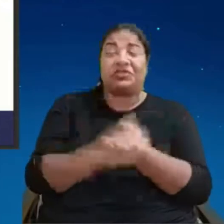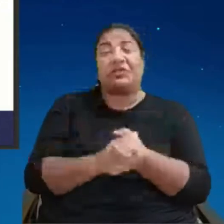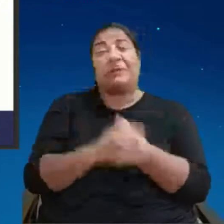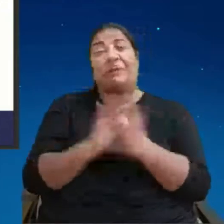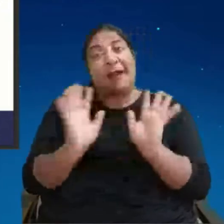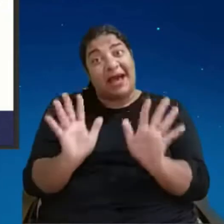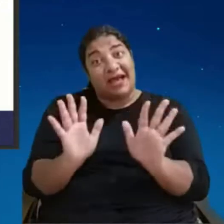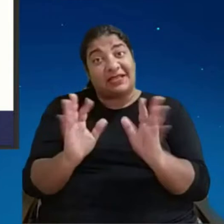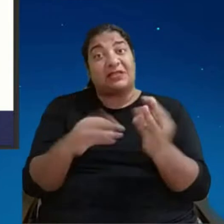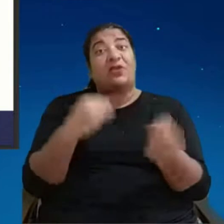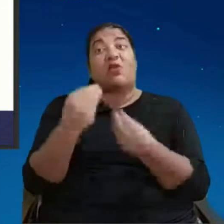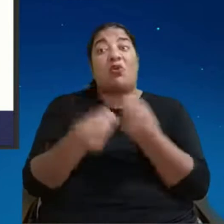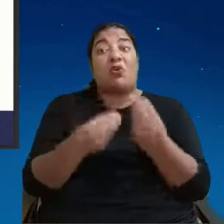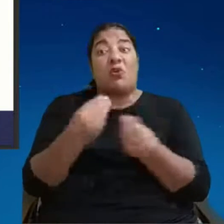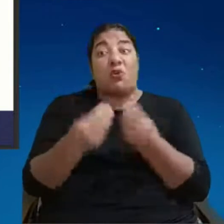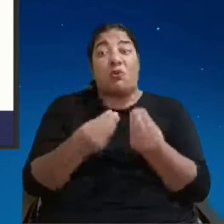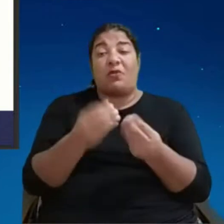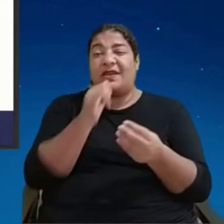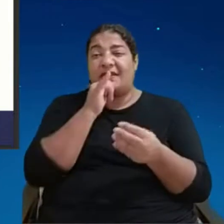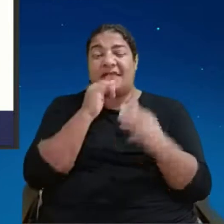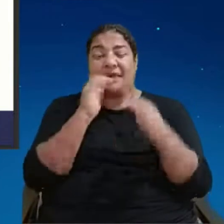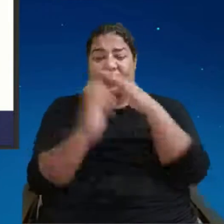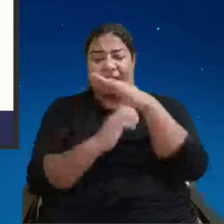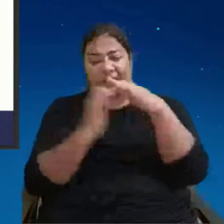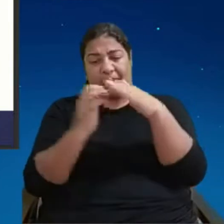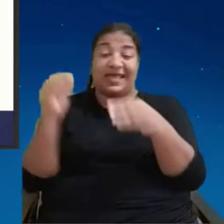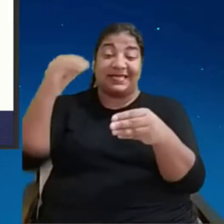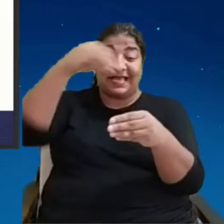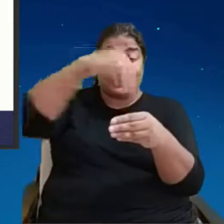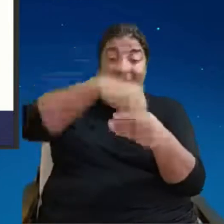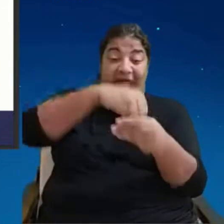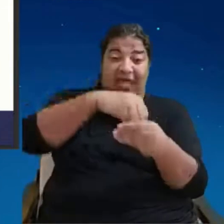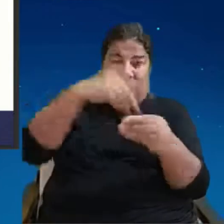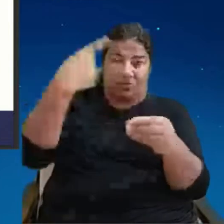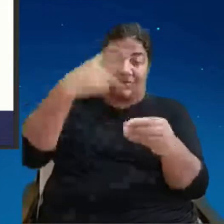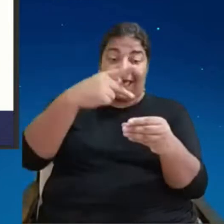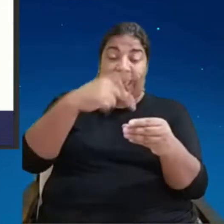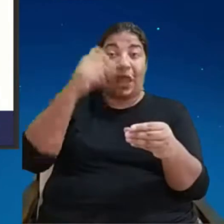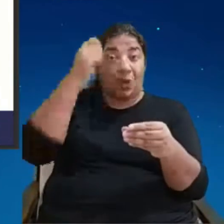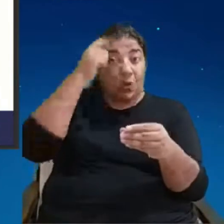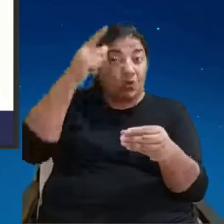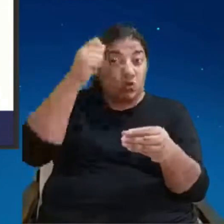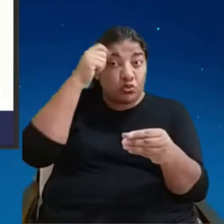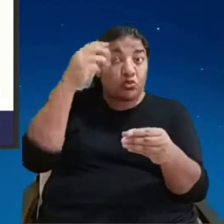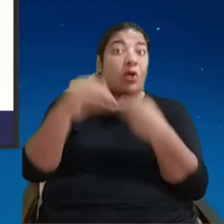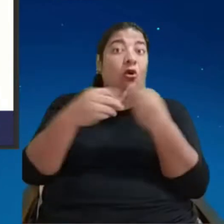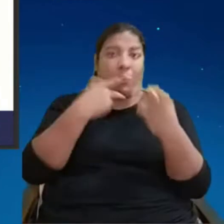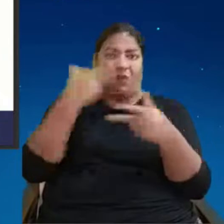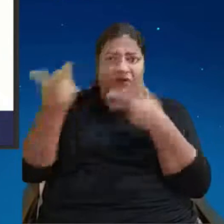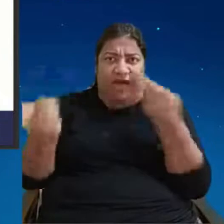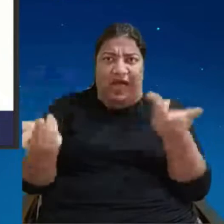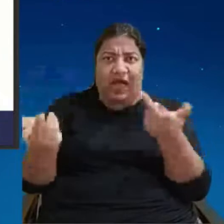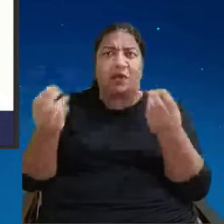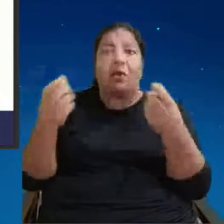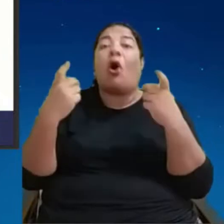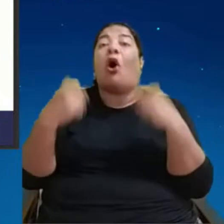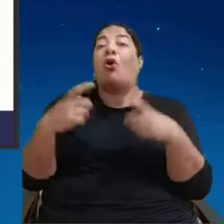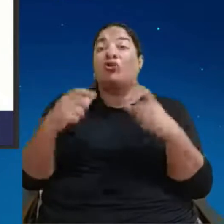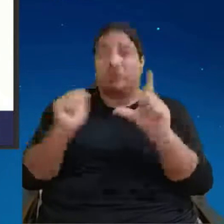da cultura da empresa? Eu falo da minha cultura, usa o metaverso para falar da cultura, para a gente